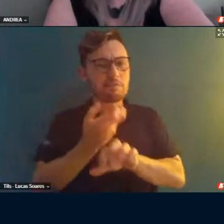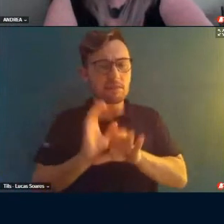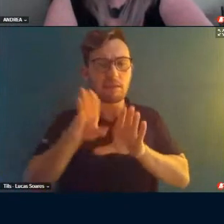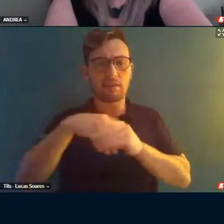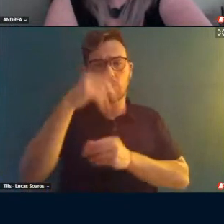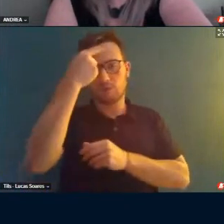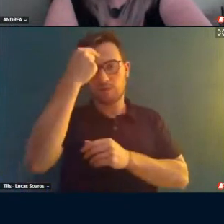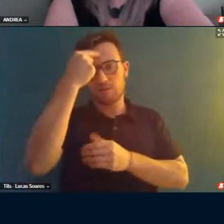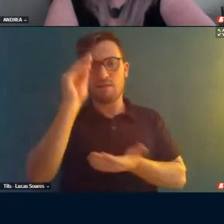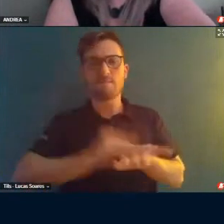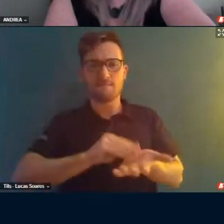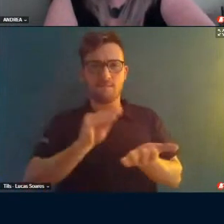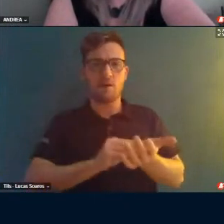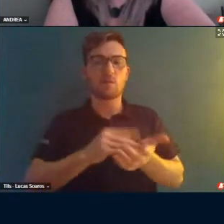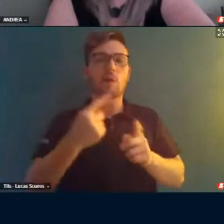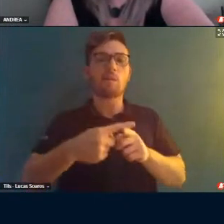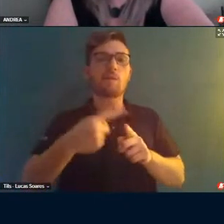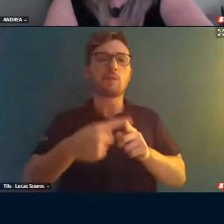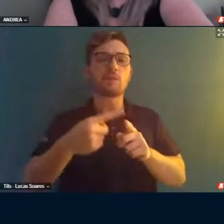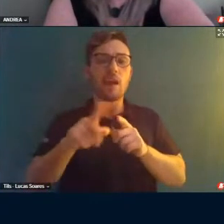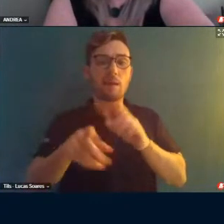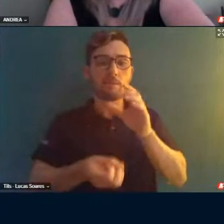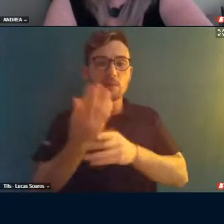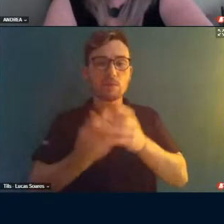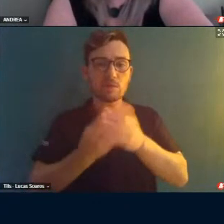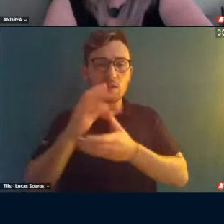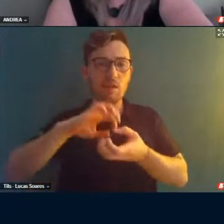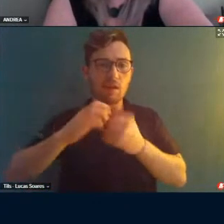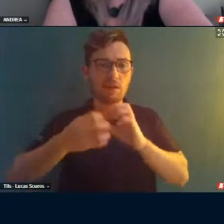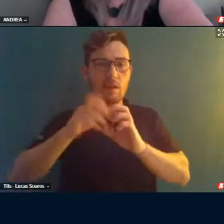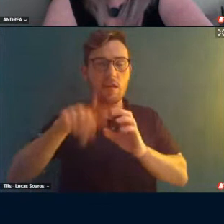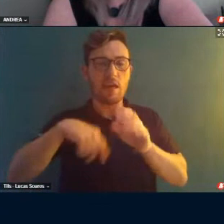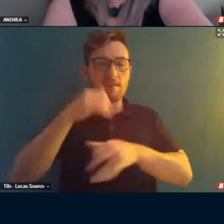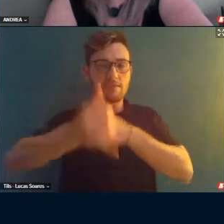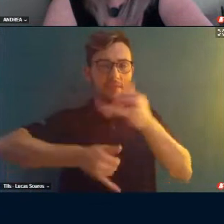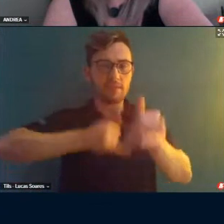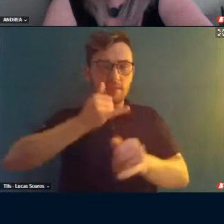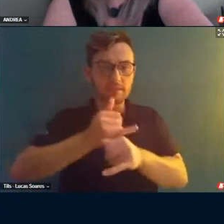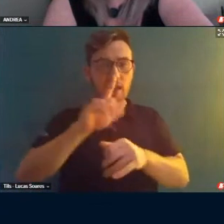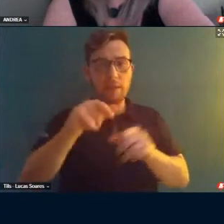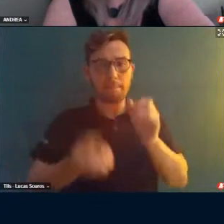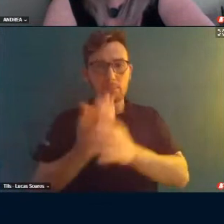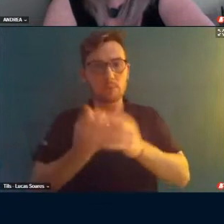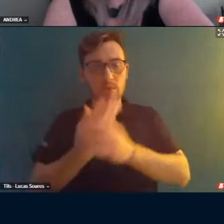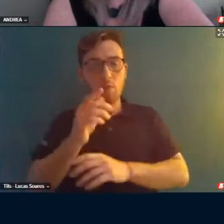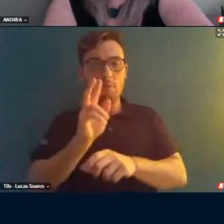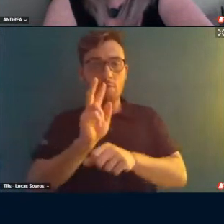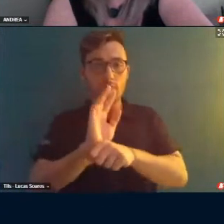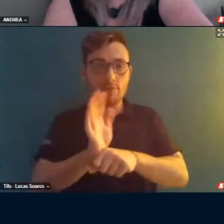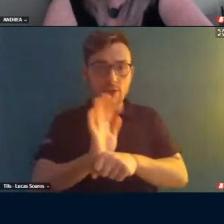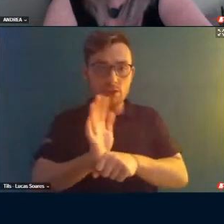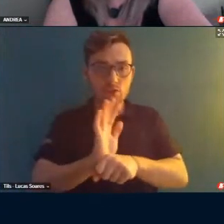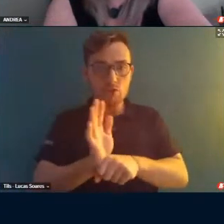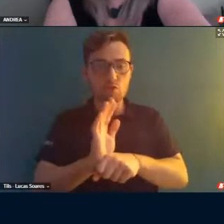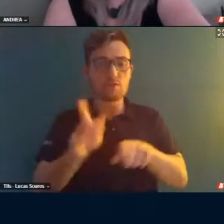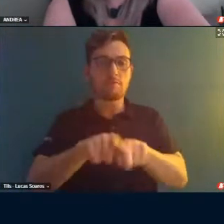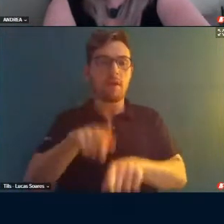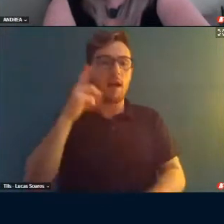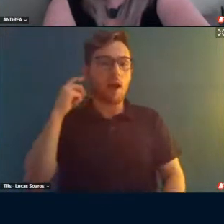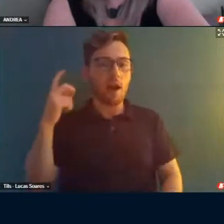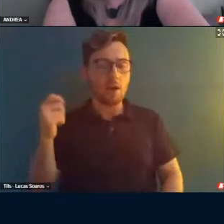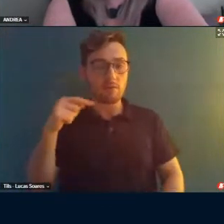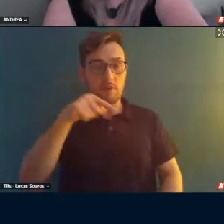produção artística ali, seja para internet, seja produção de vídeo, de áudio, gravação, e eu consegui